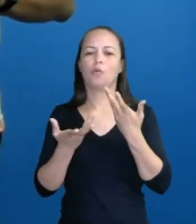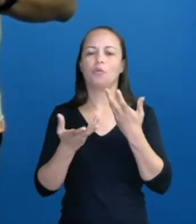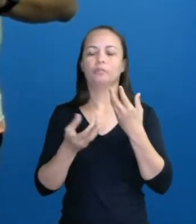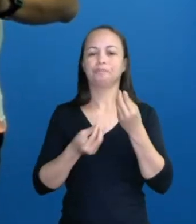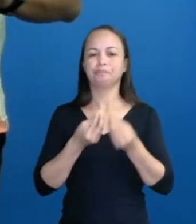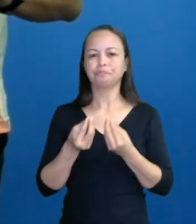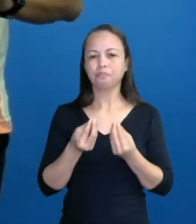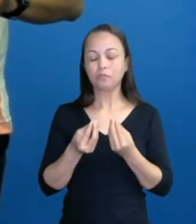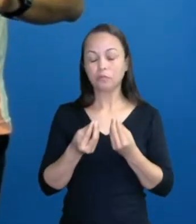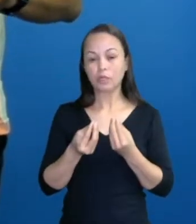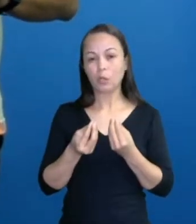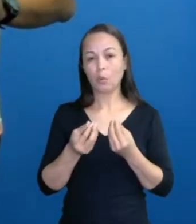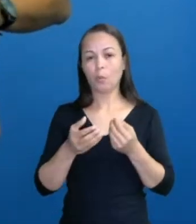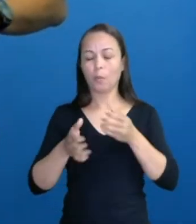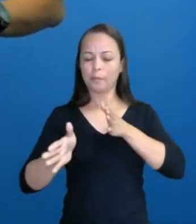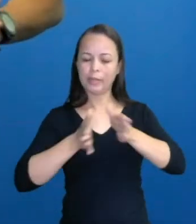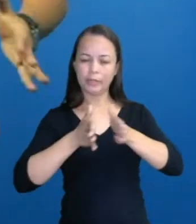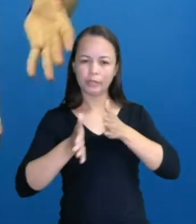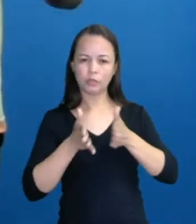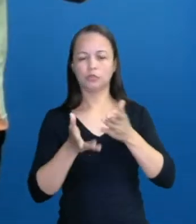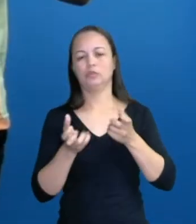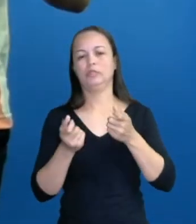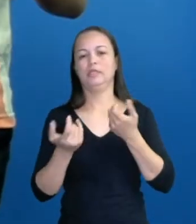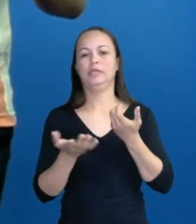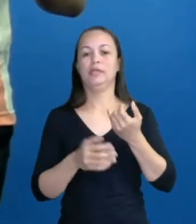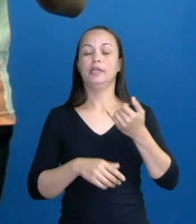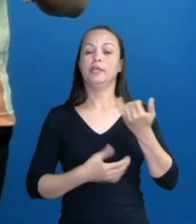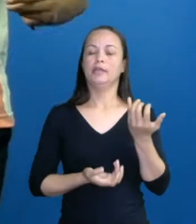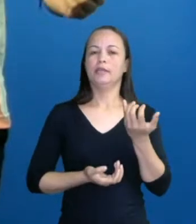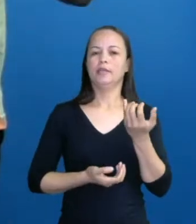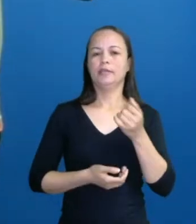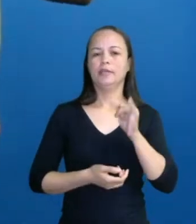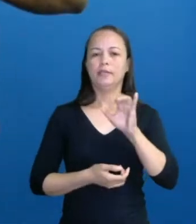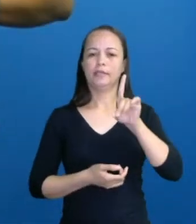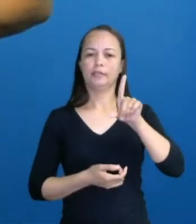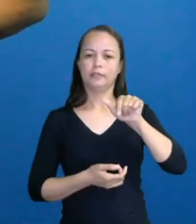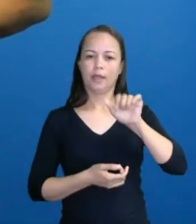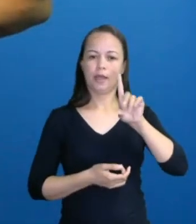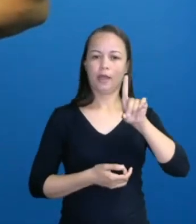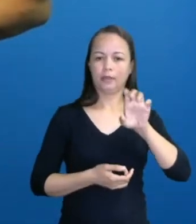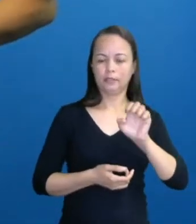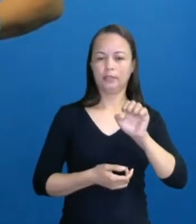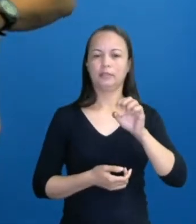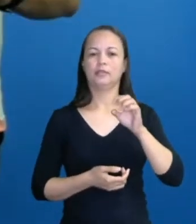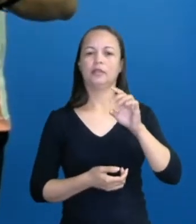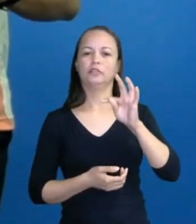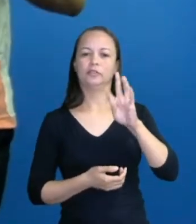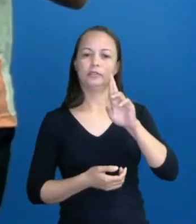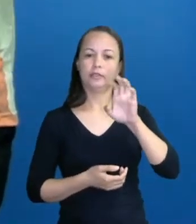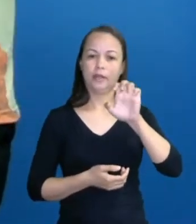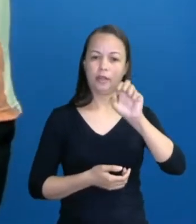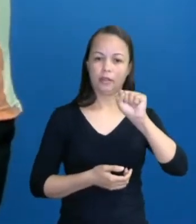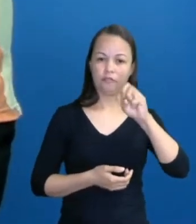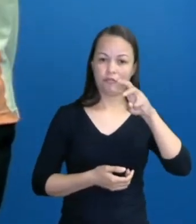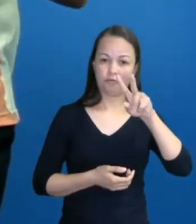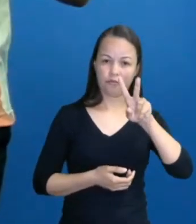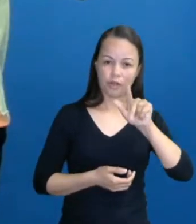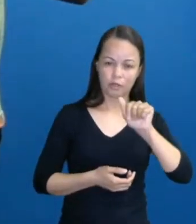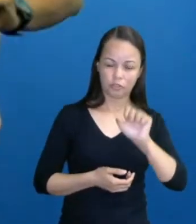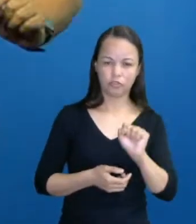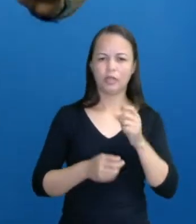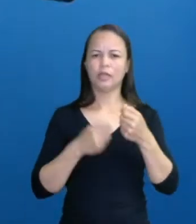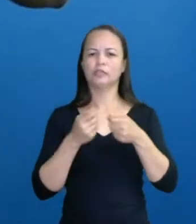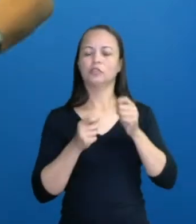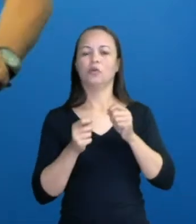chamado também de Idade das Trevas. Por isso que ele é mediano, por isso que ele é Idade das Trevas, porque vai ser um período